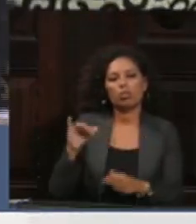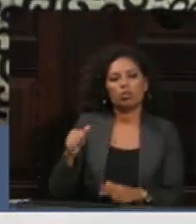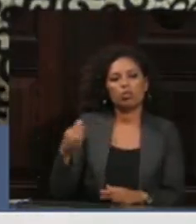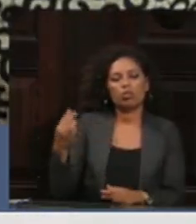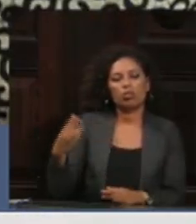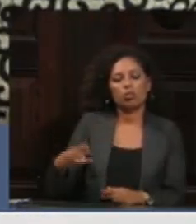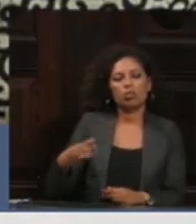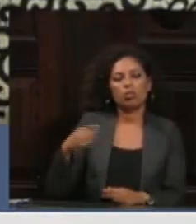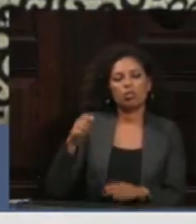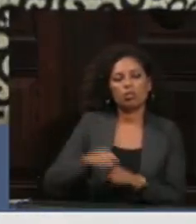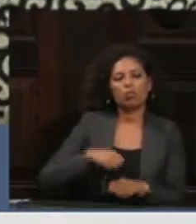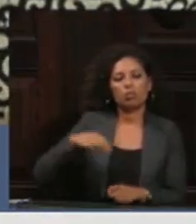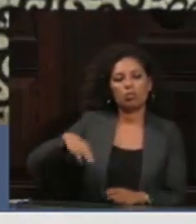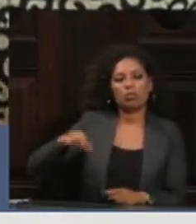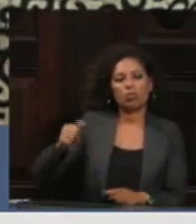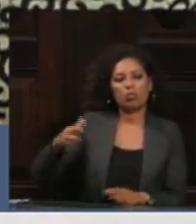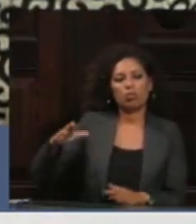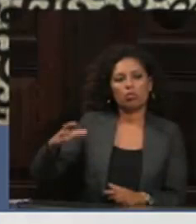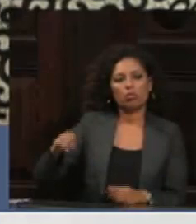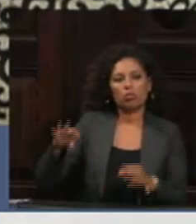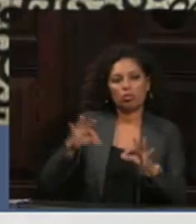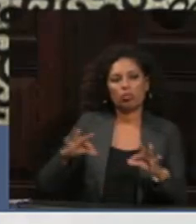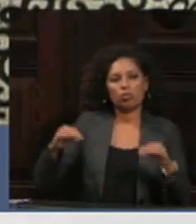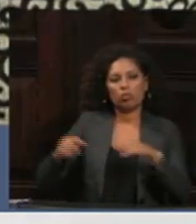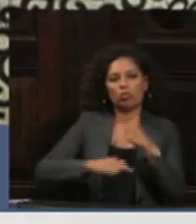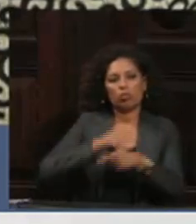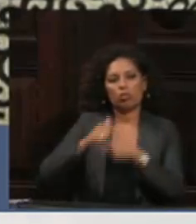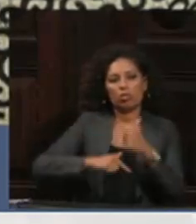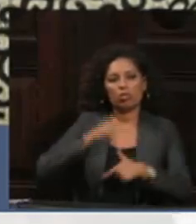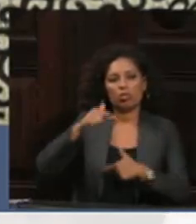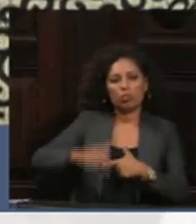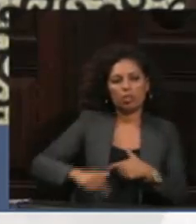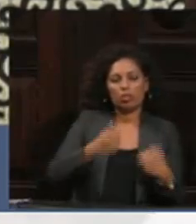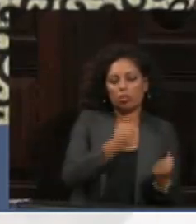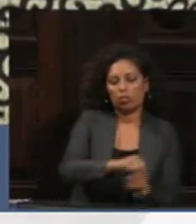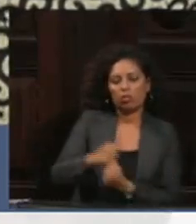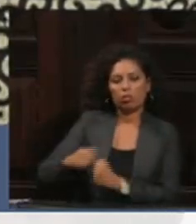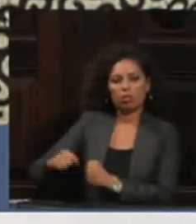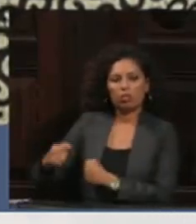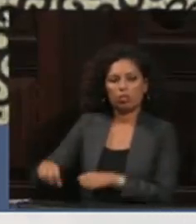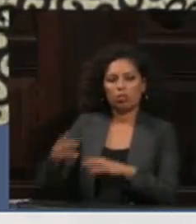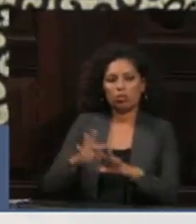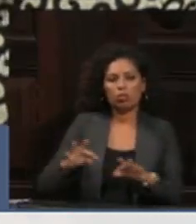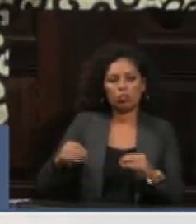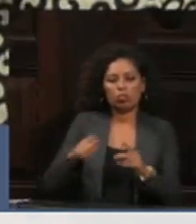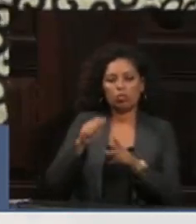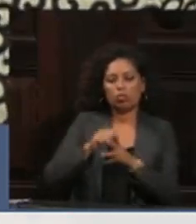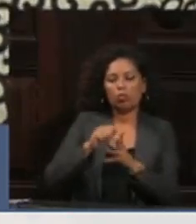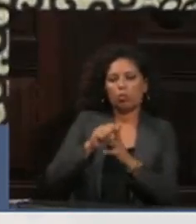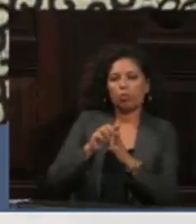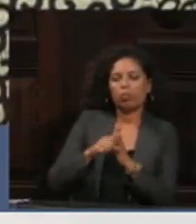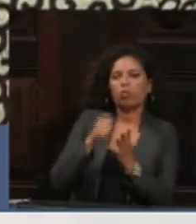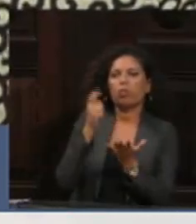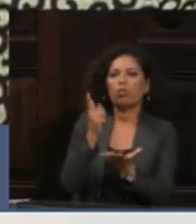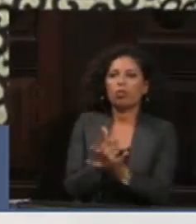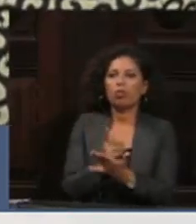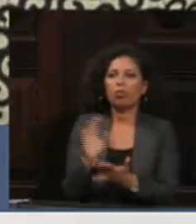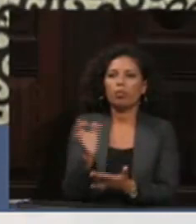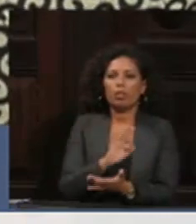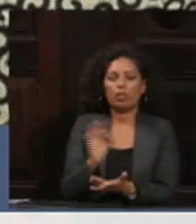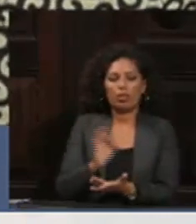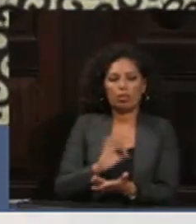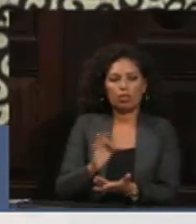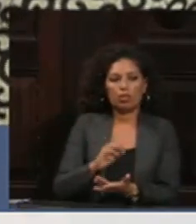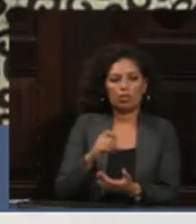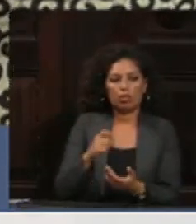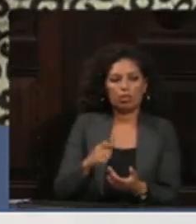de março e todos os terceirizados que trabalham nessa casa, na limpeza e manutenção, ainda estão com seus salários atrasados, que deveria ser recebido